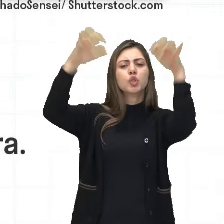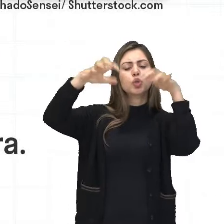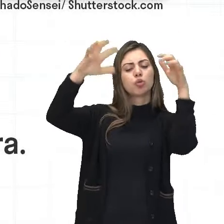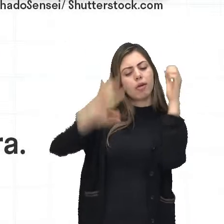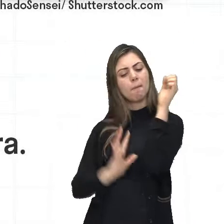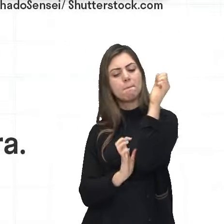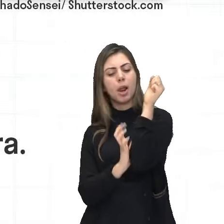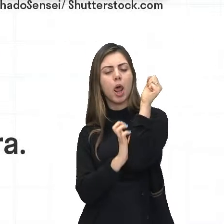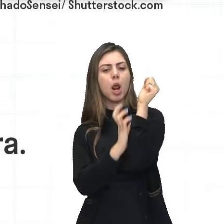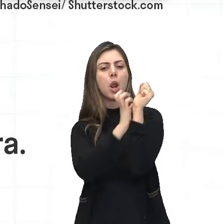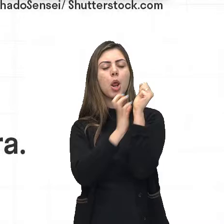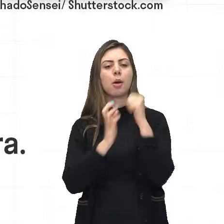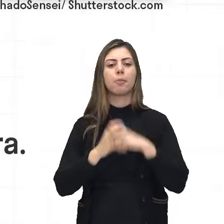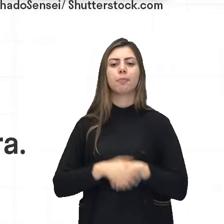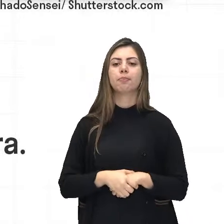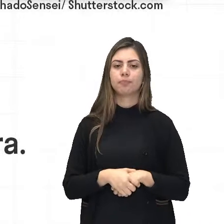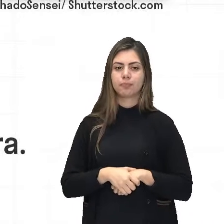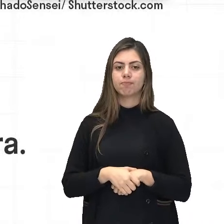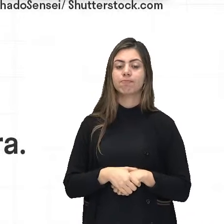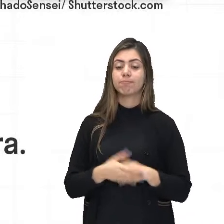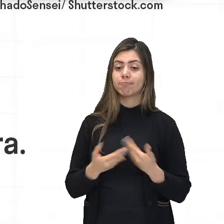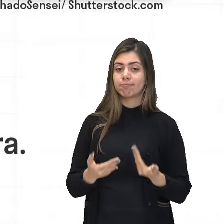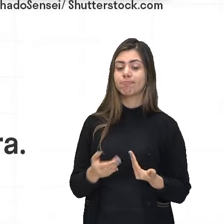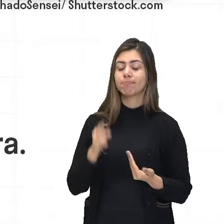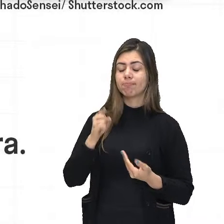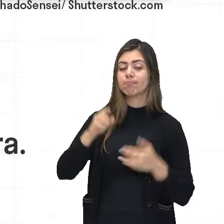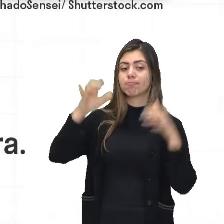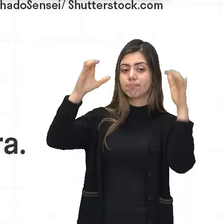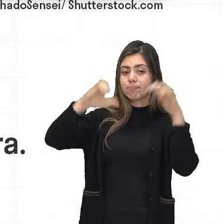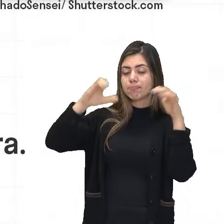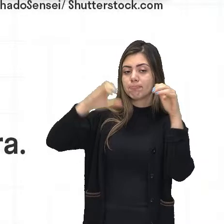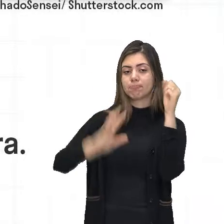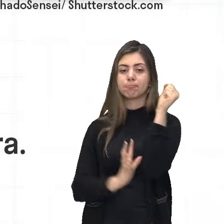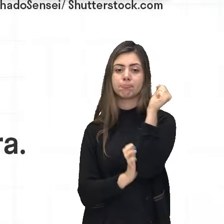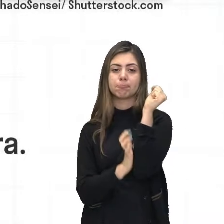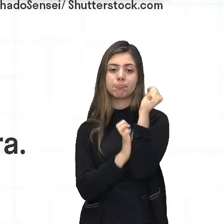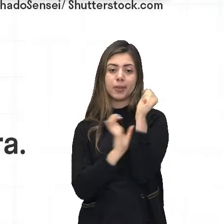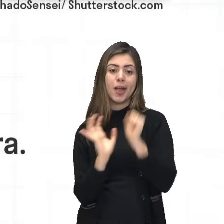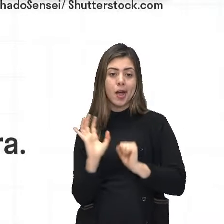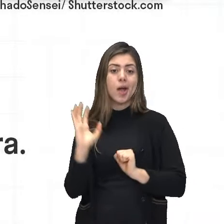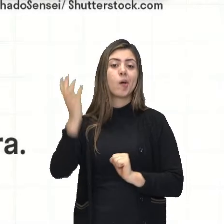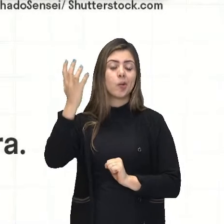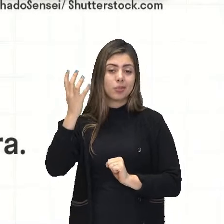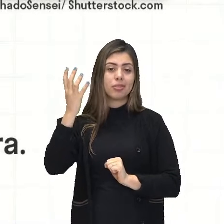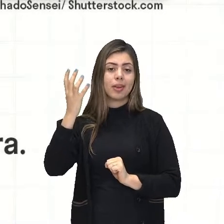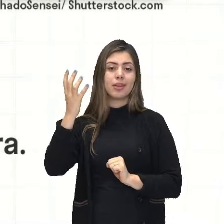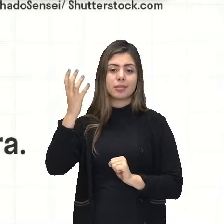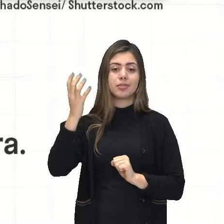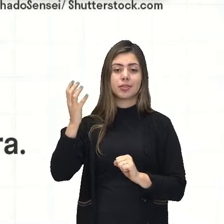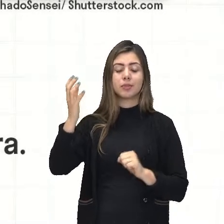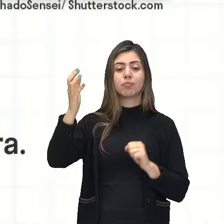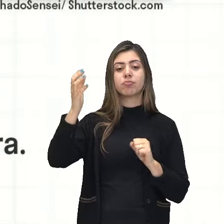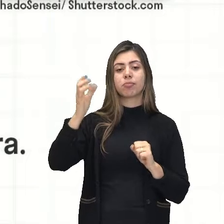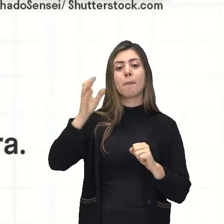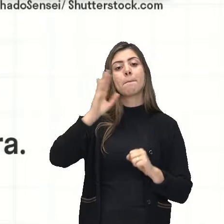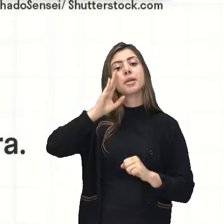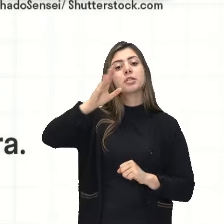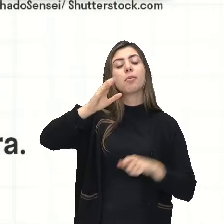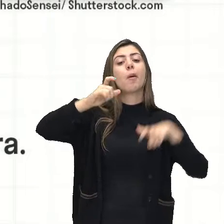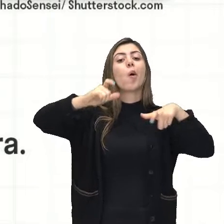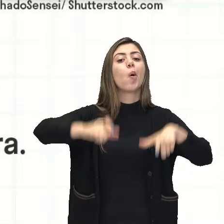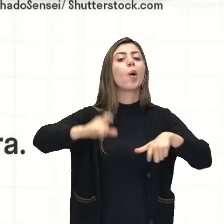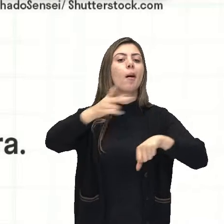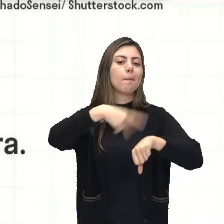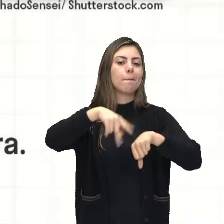né? Então, nós temos aí que a chuva ácida é um fenômeno atmosférico que ocorre